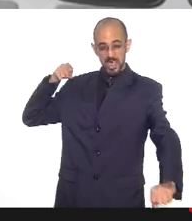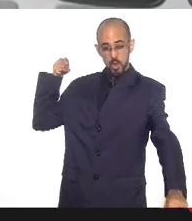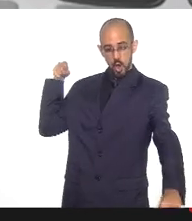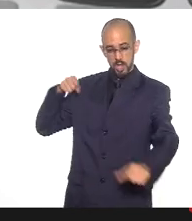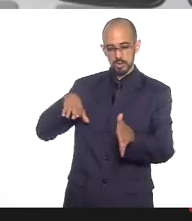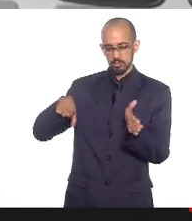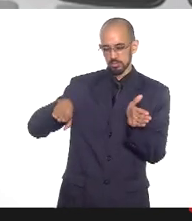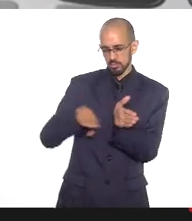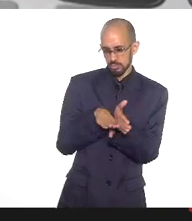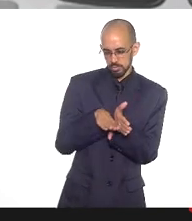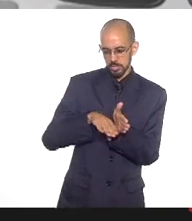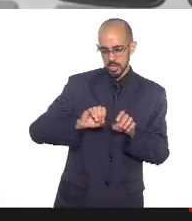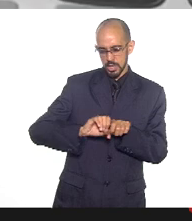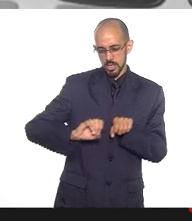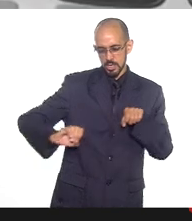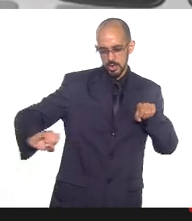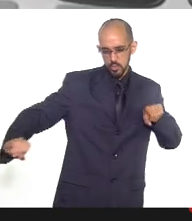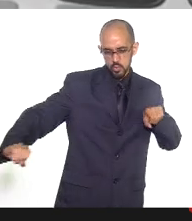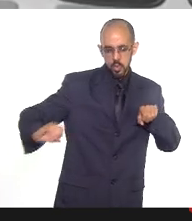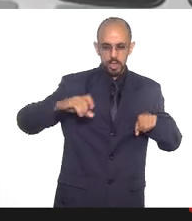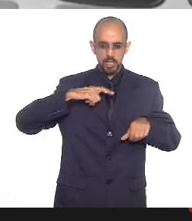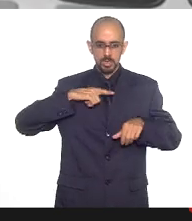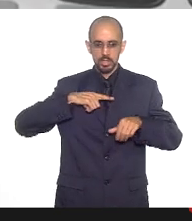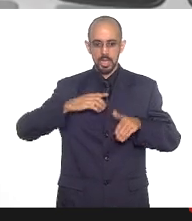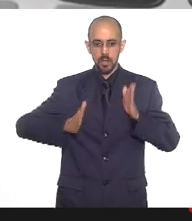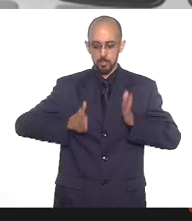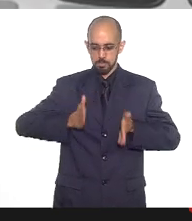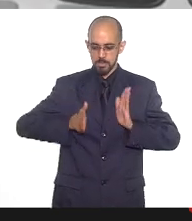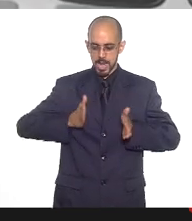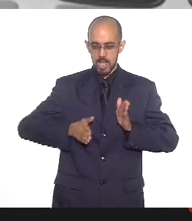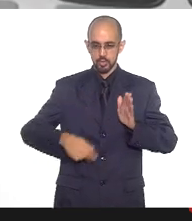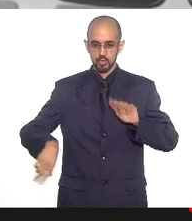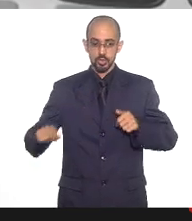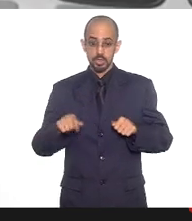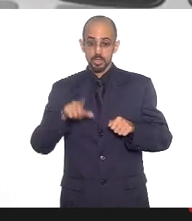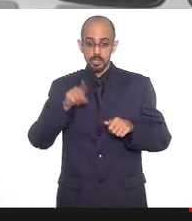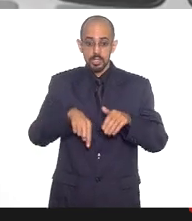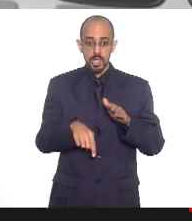plataformas e gasodutos, cada qual com o seu prazo definido na própria legislação